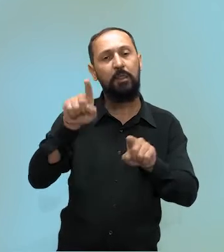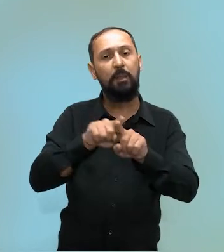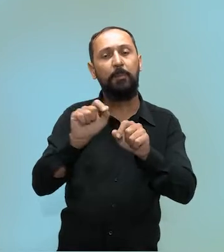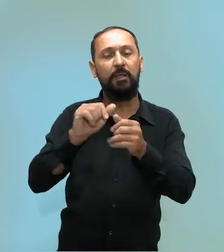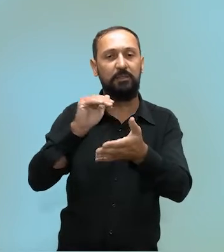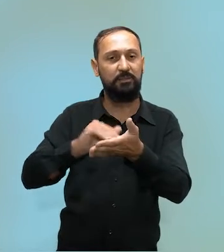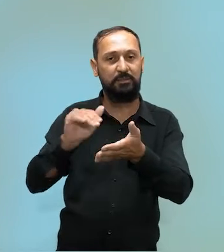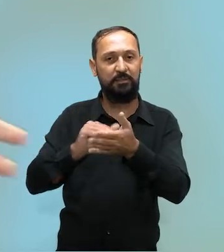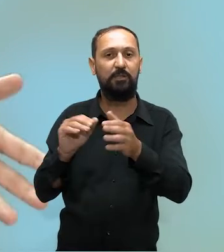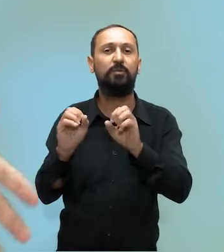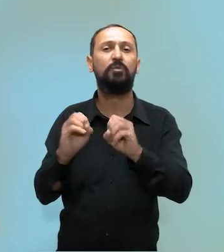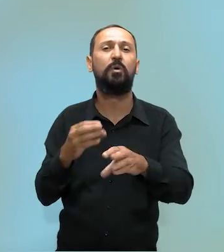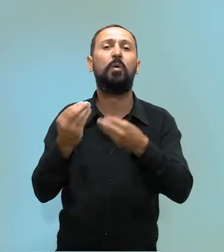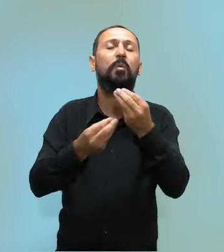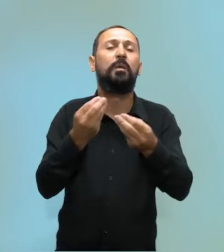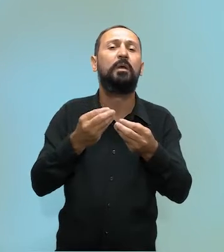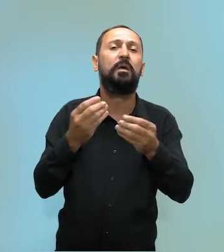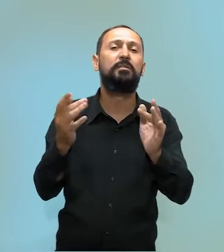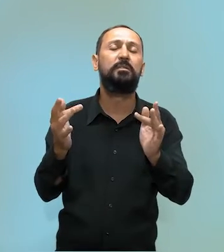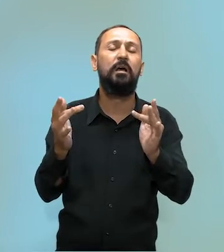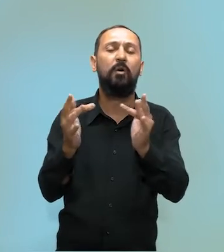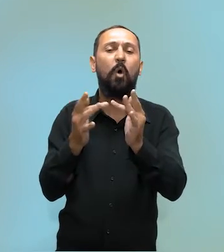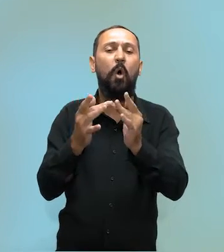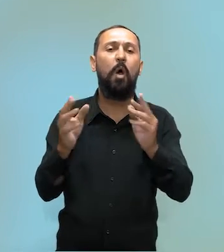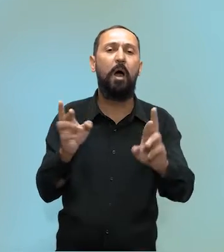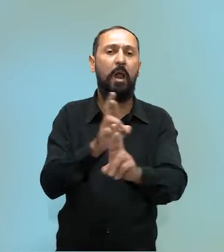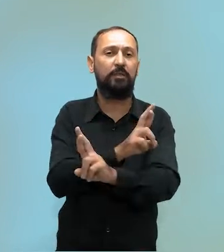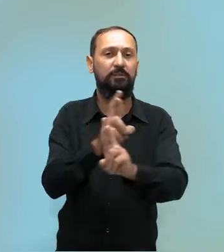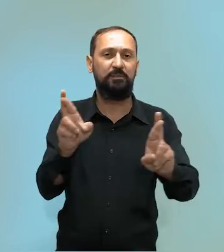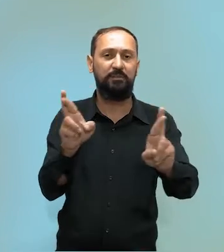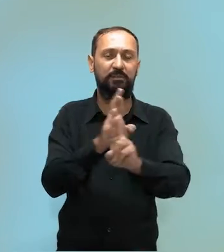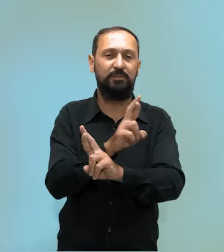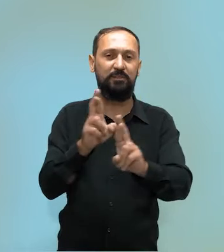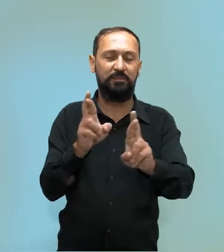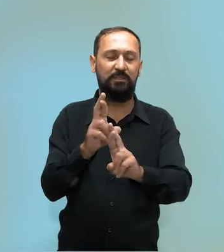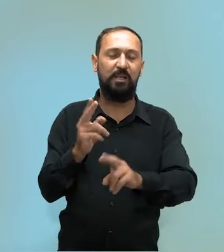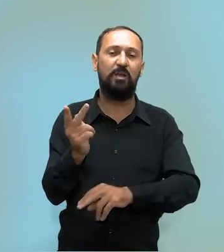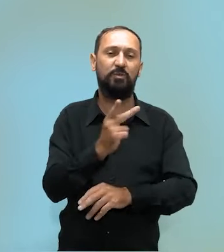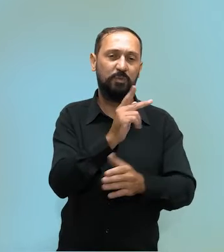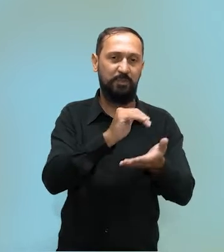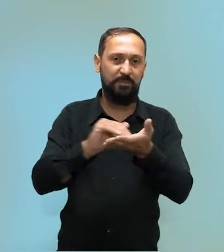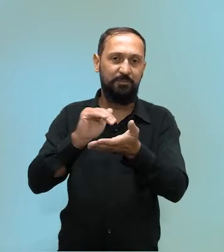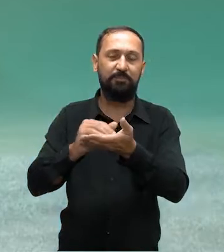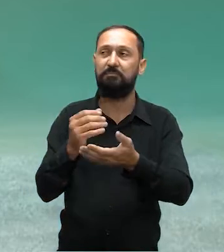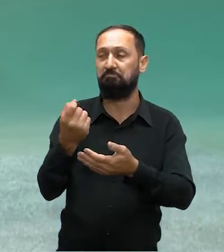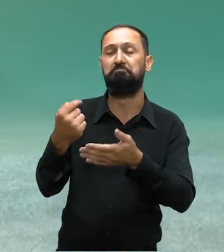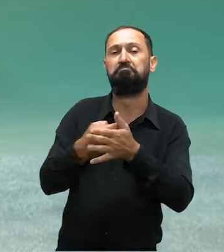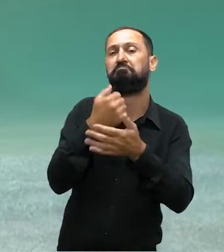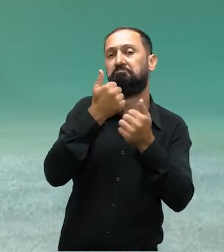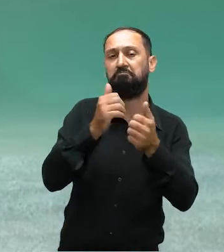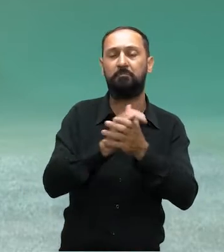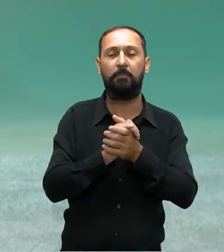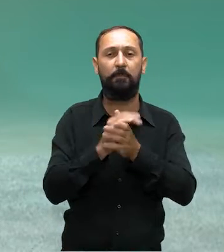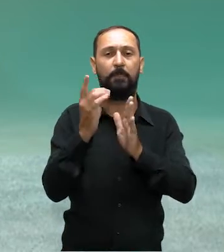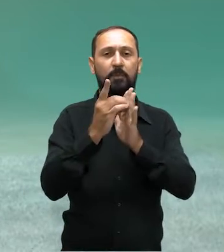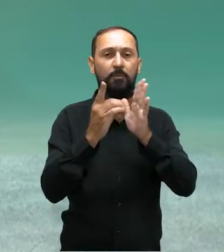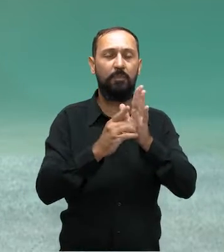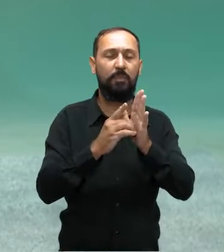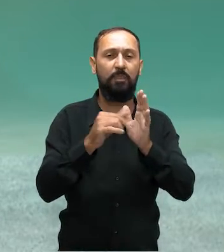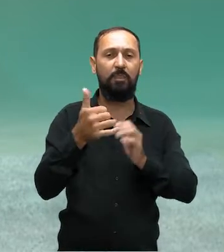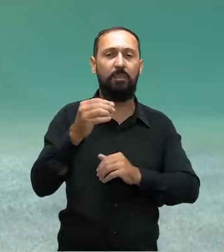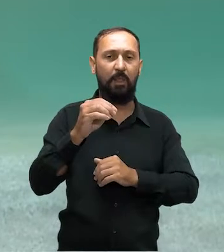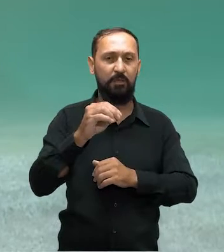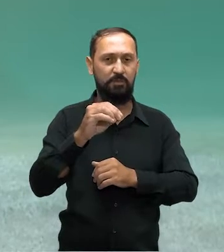tem que pensar na Secretaria de Educação. Então, como que é essa relação entre as duas instâncias do governo? Boa pergunta. Nesse